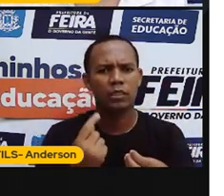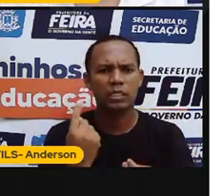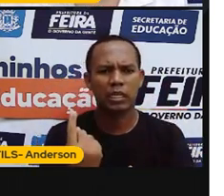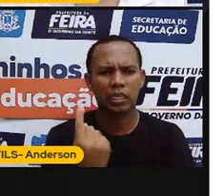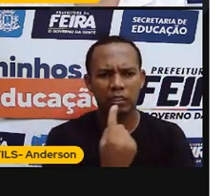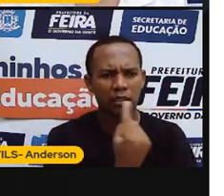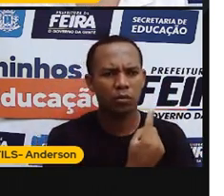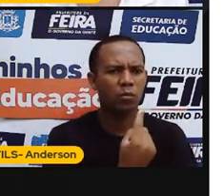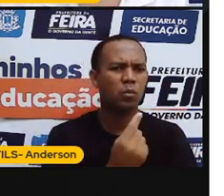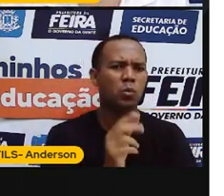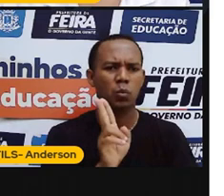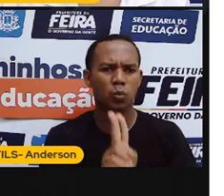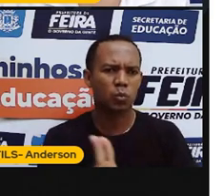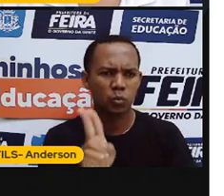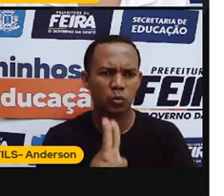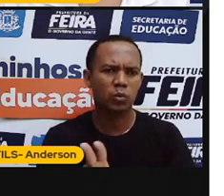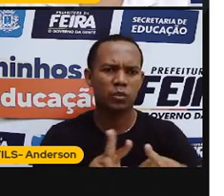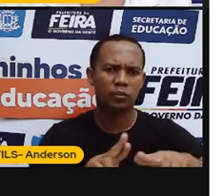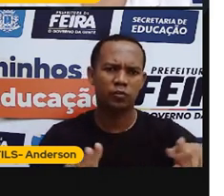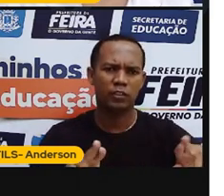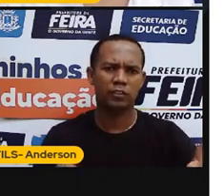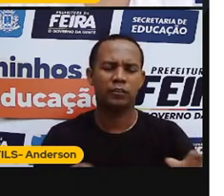serviam, certo?